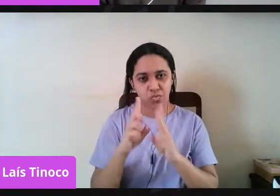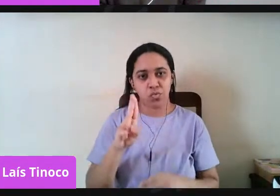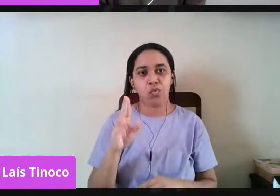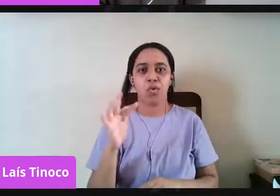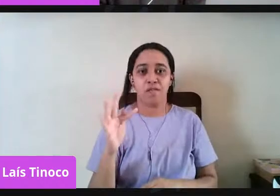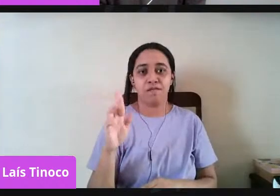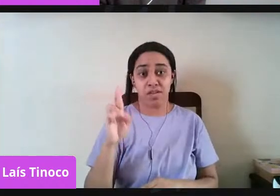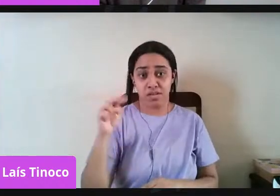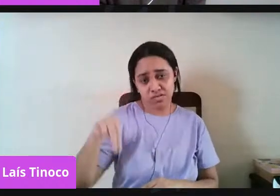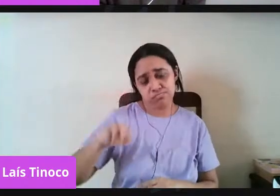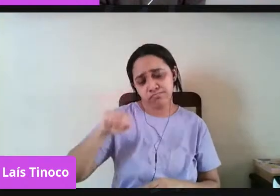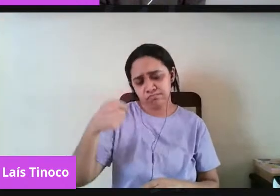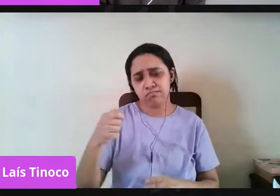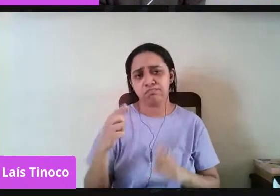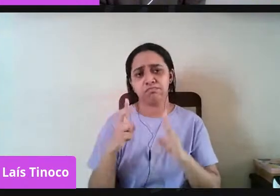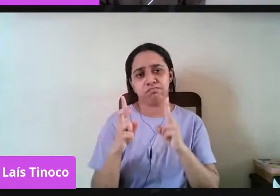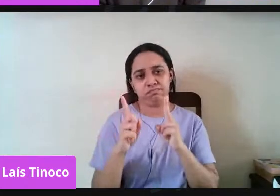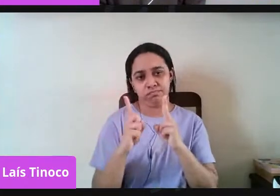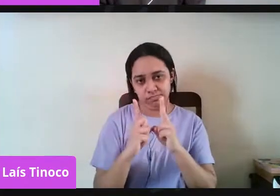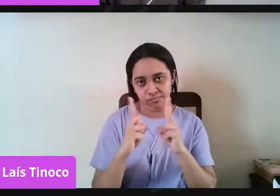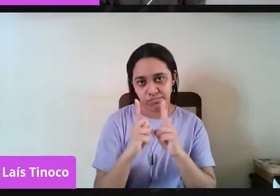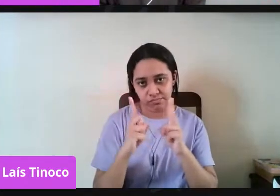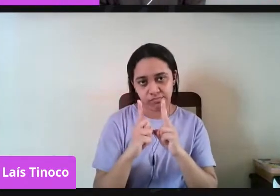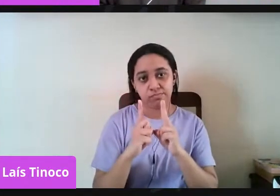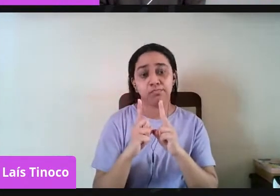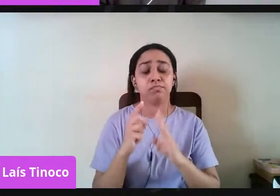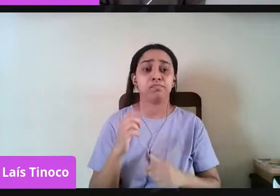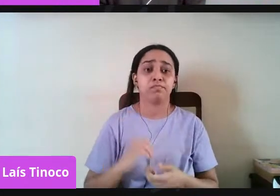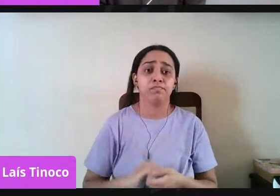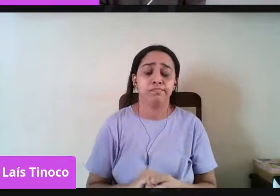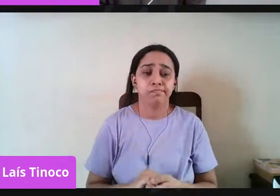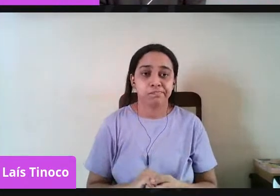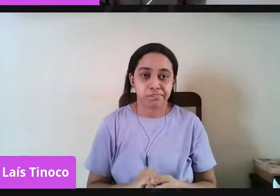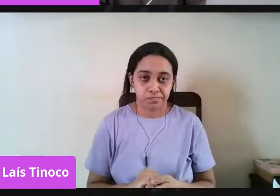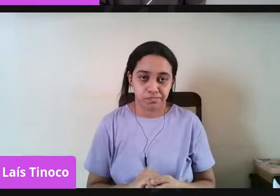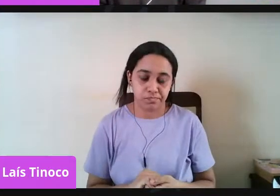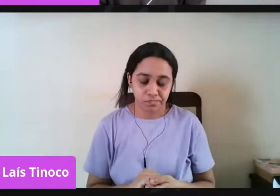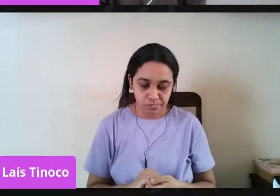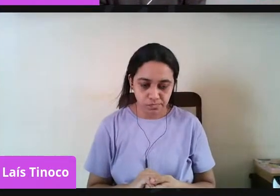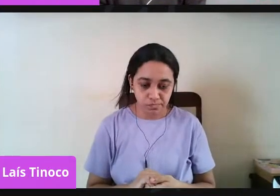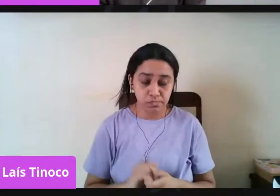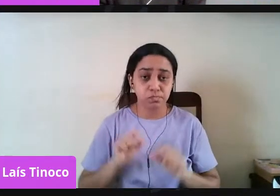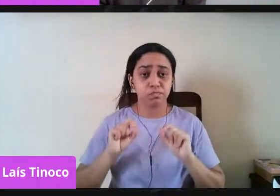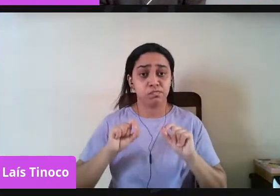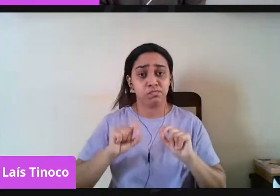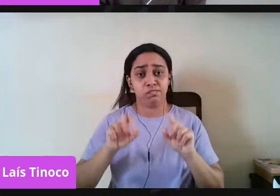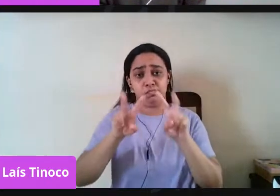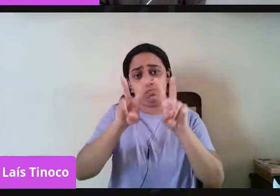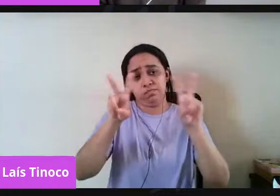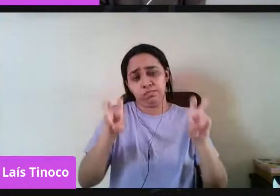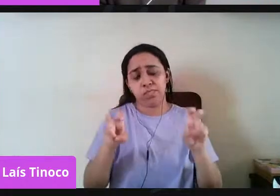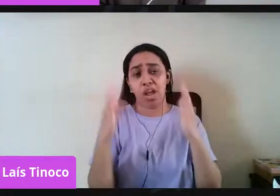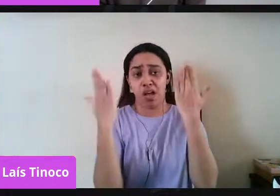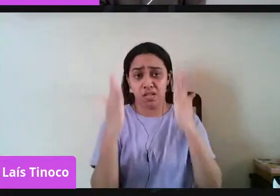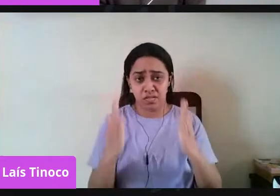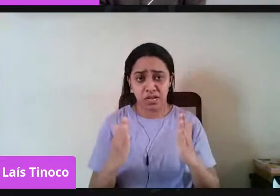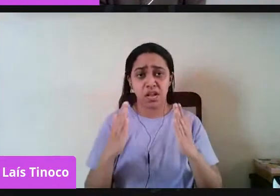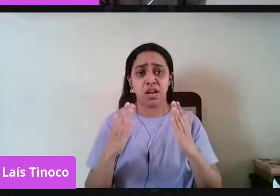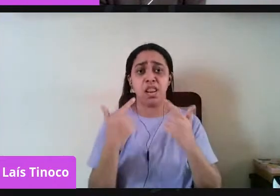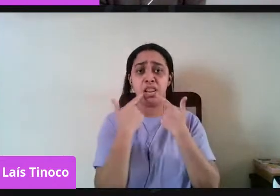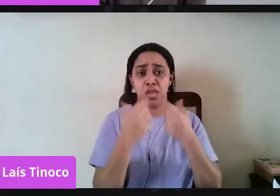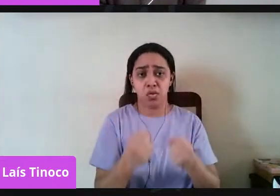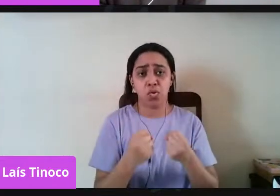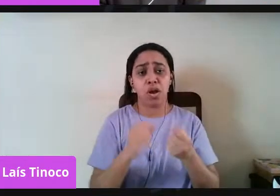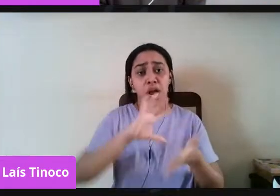a Universidade Federal do Rio Grande do Norte, e versará sobre análise linguística,